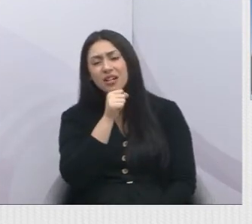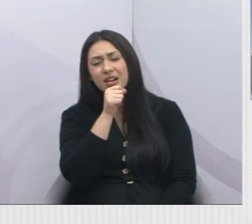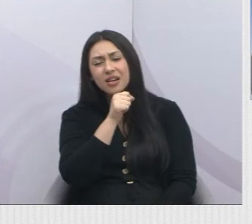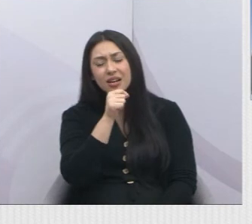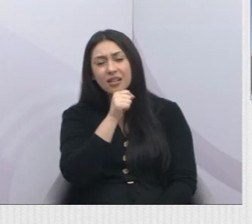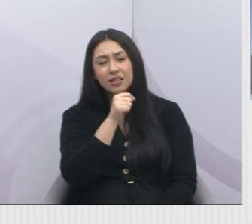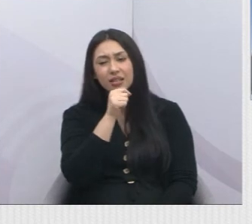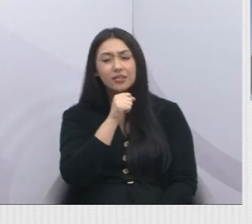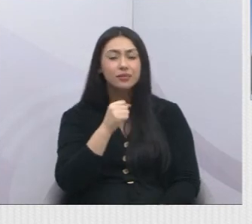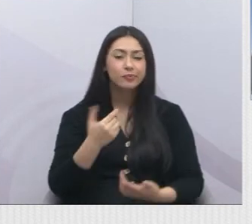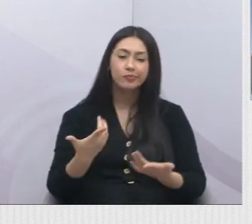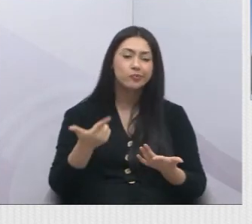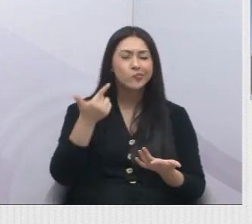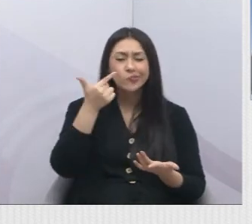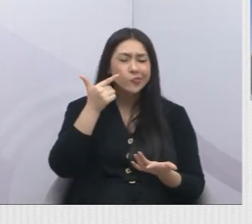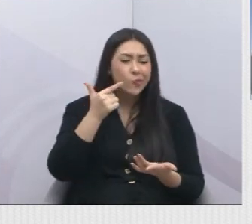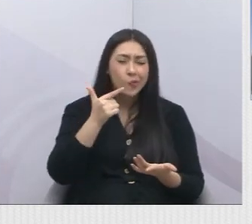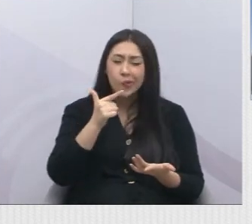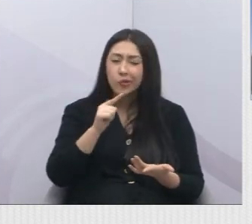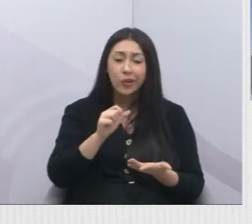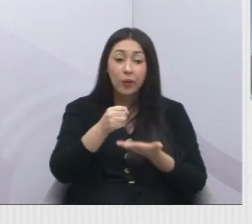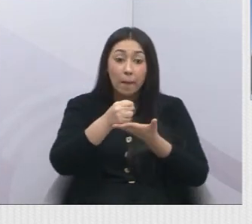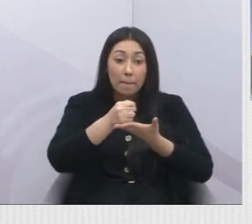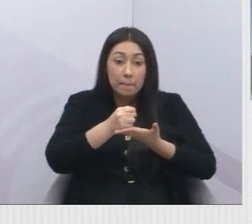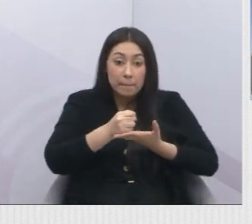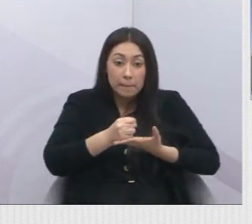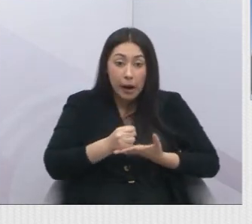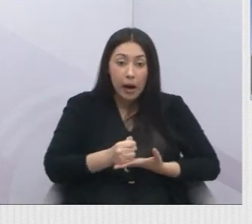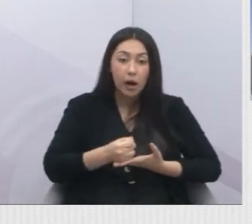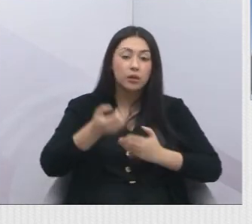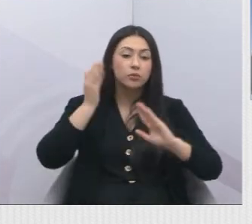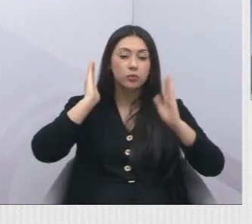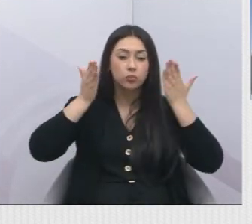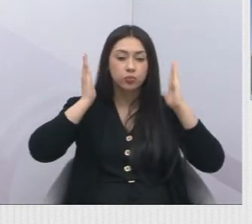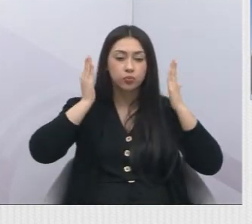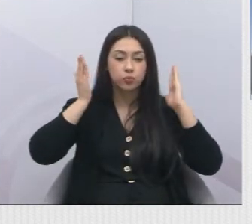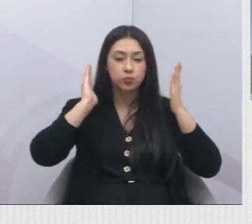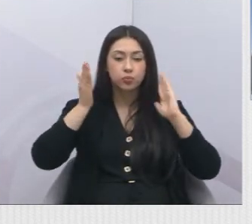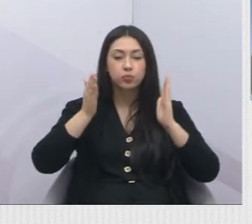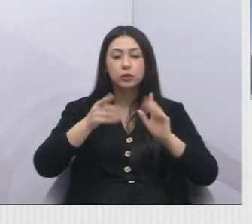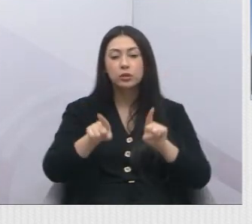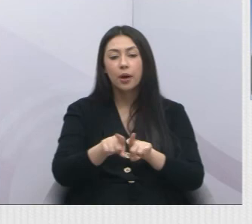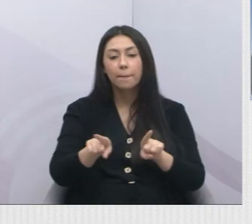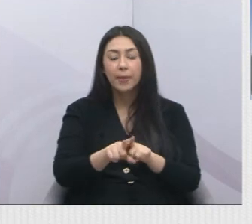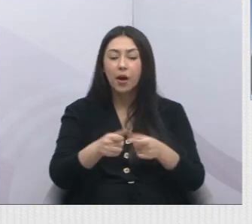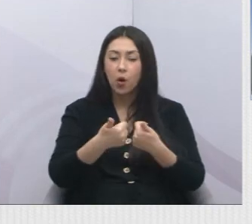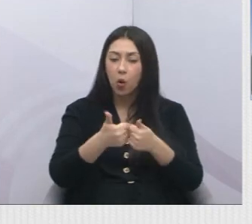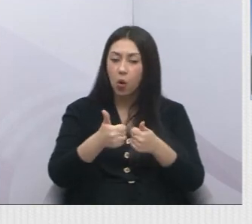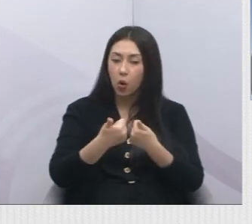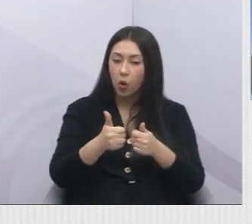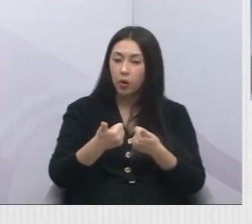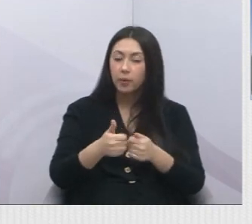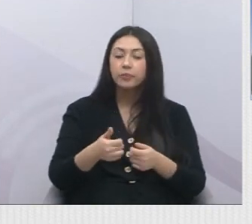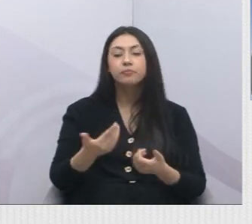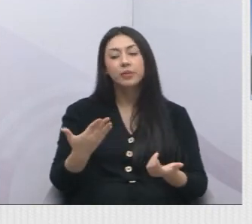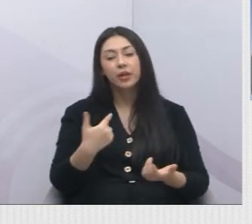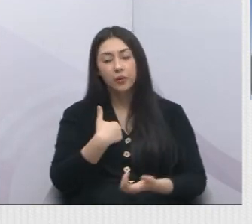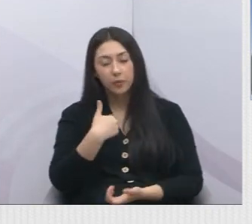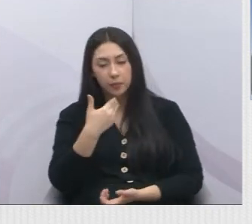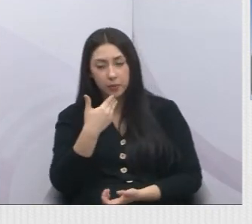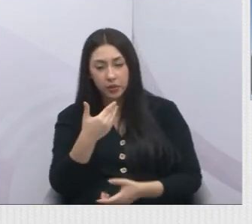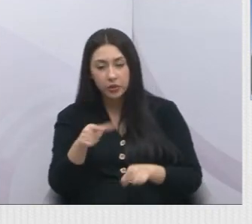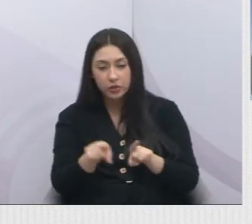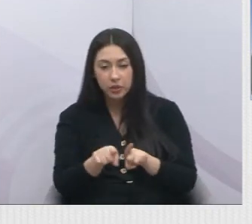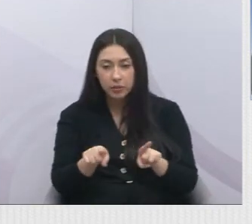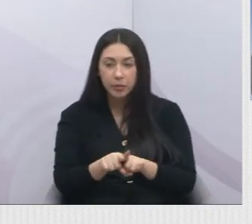que não tem estrutura para aguentar caminhão nem ônibus. Então ali também uma outra reivindicação,